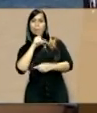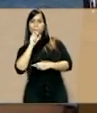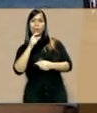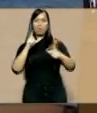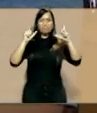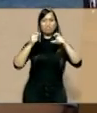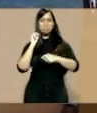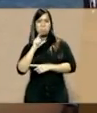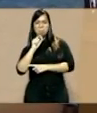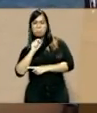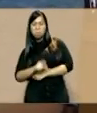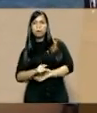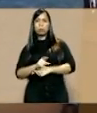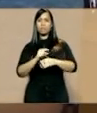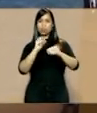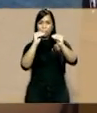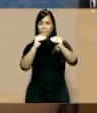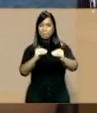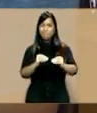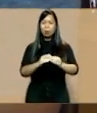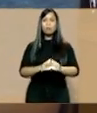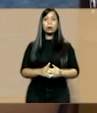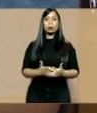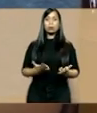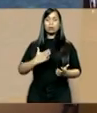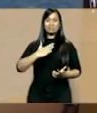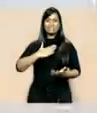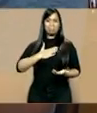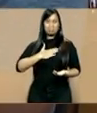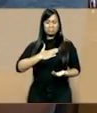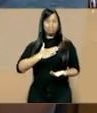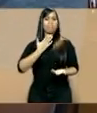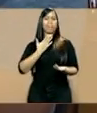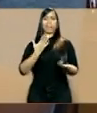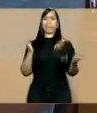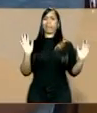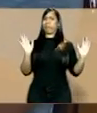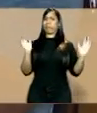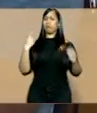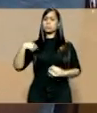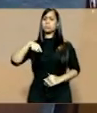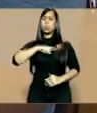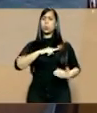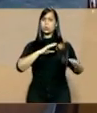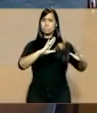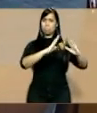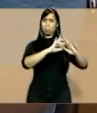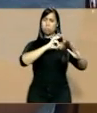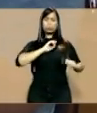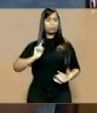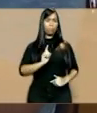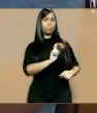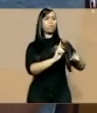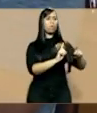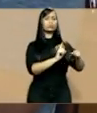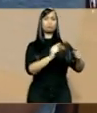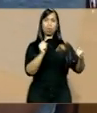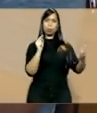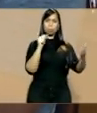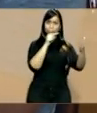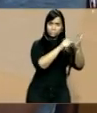foto. E a indignação, sabe? Fomos lá na Polícia Civil para fazer a